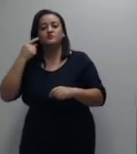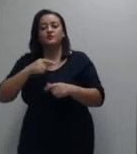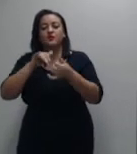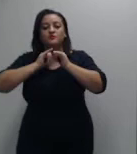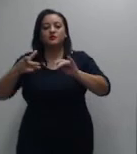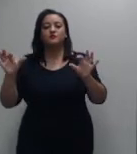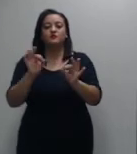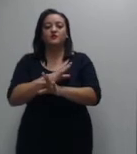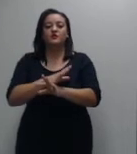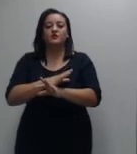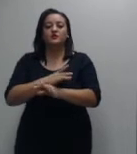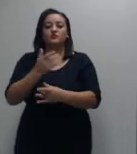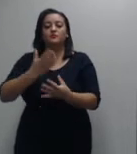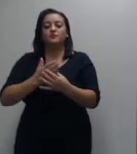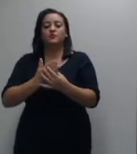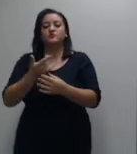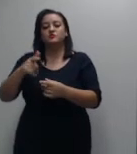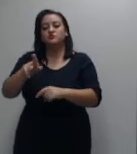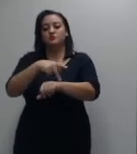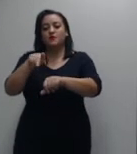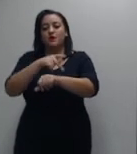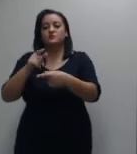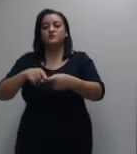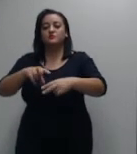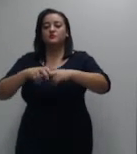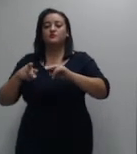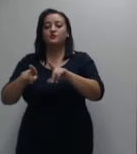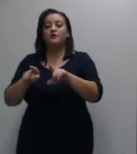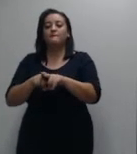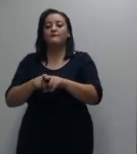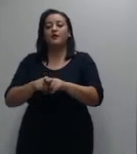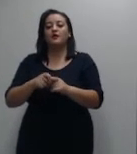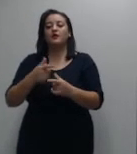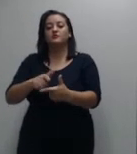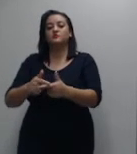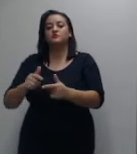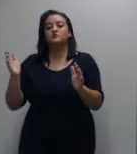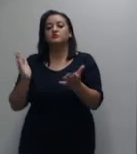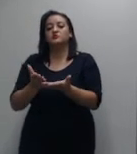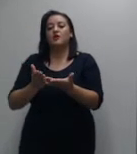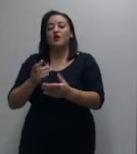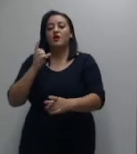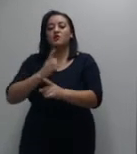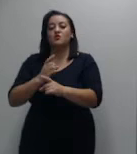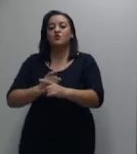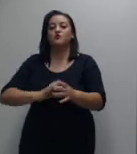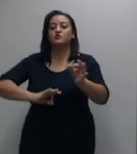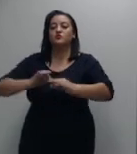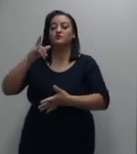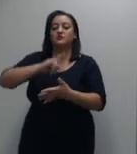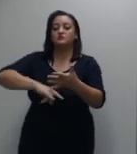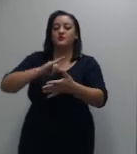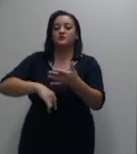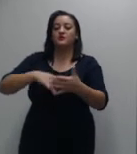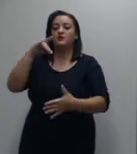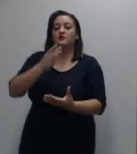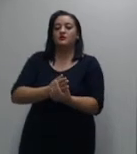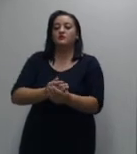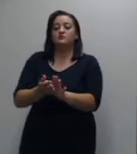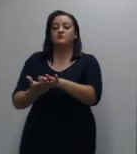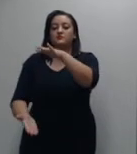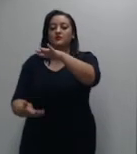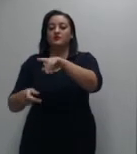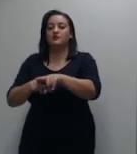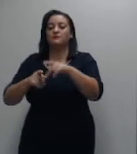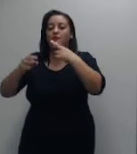errado do processo estrangeiro porquanto o referido ato já se encontra devidamente documentado nos presentes autos e será